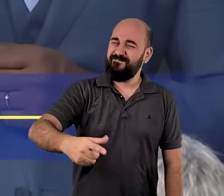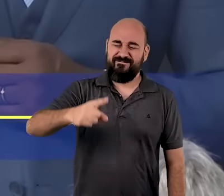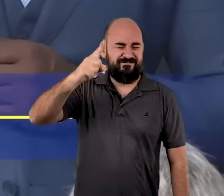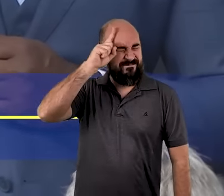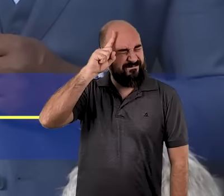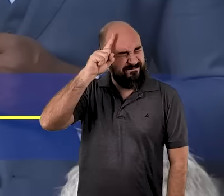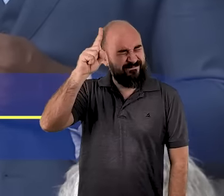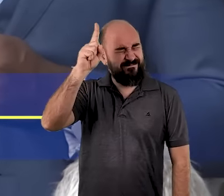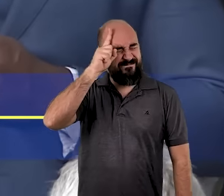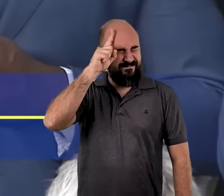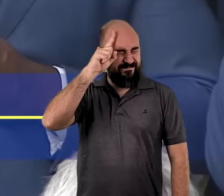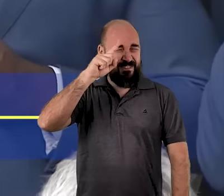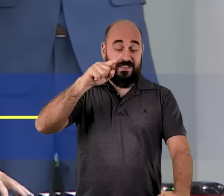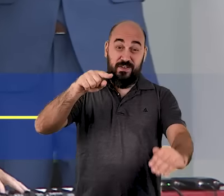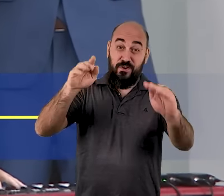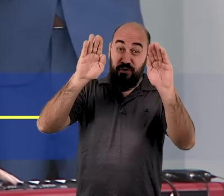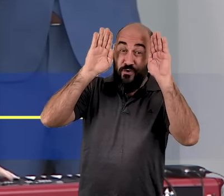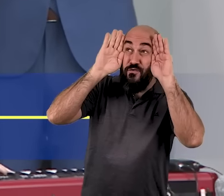inteiros pra ti.